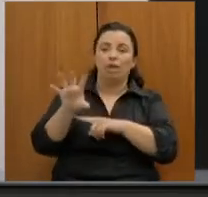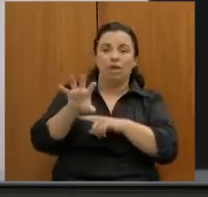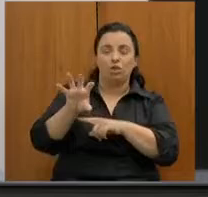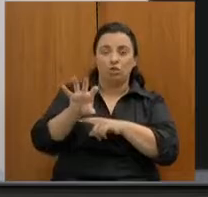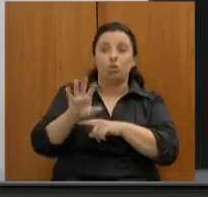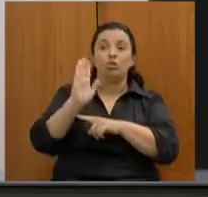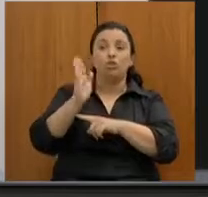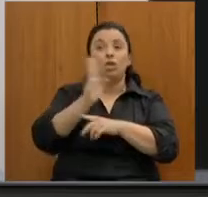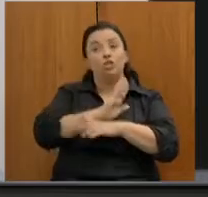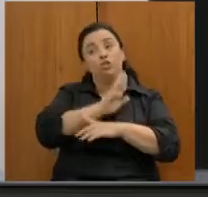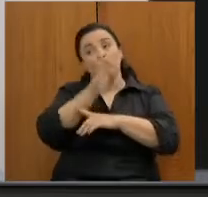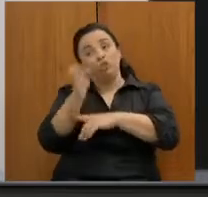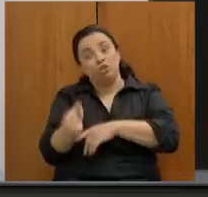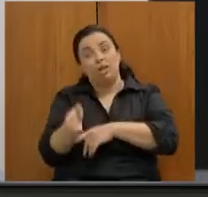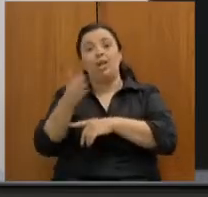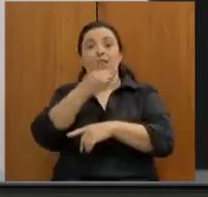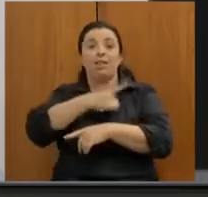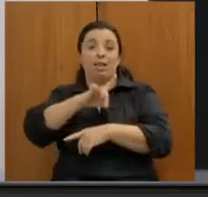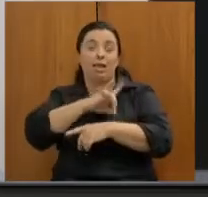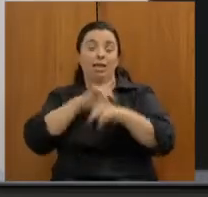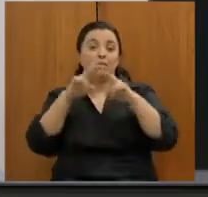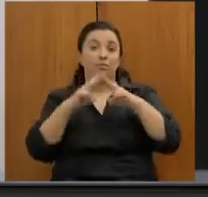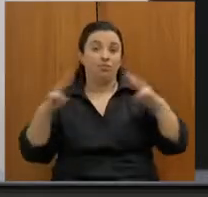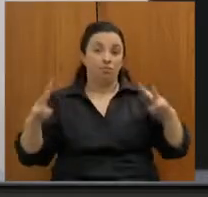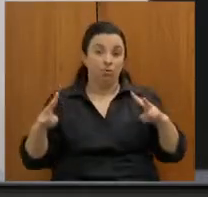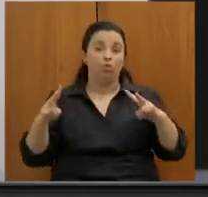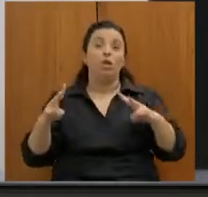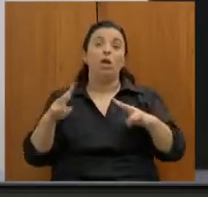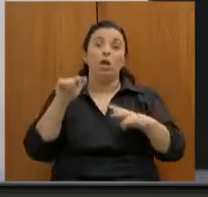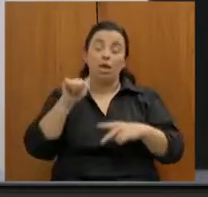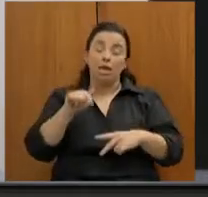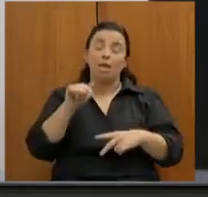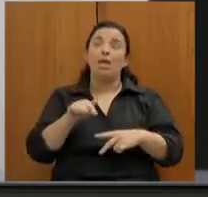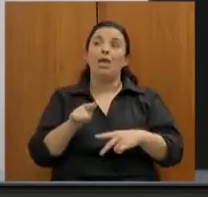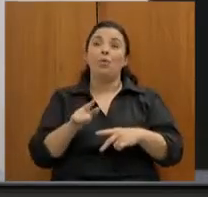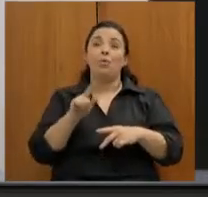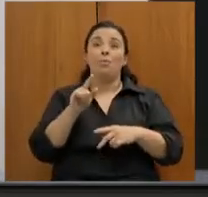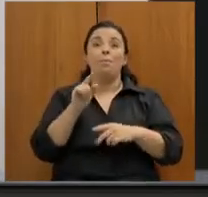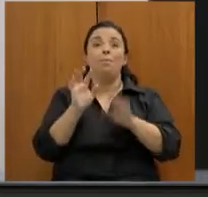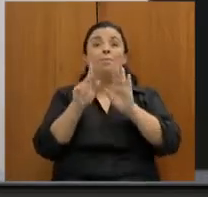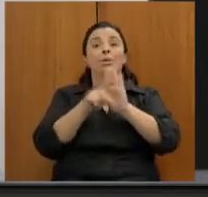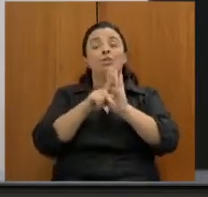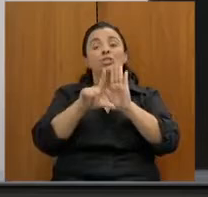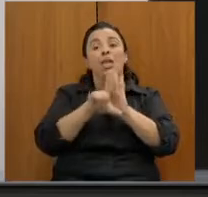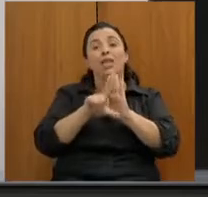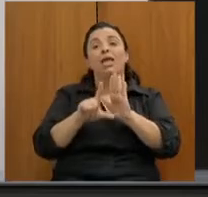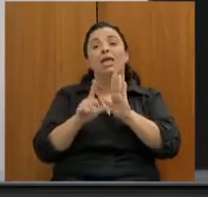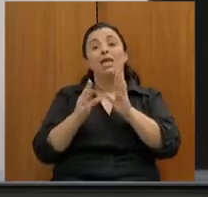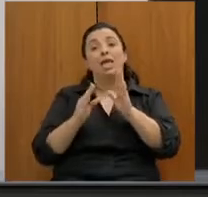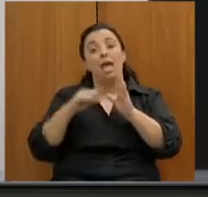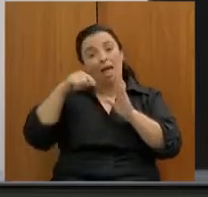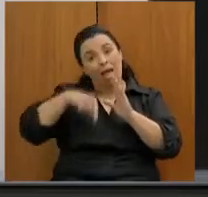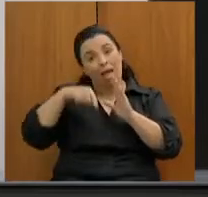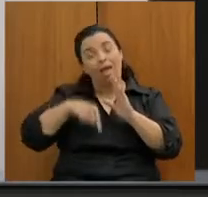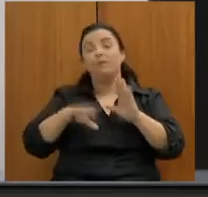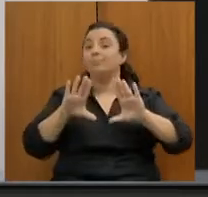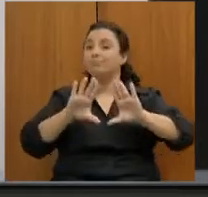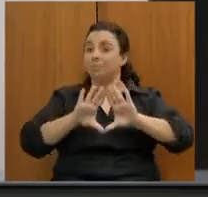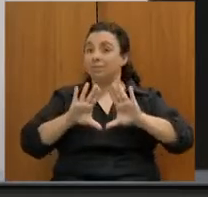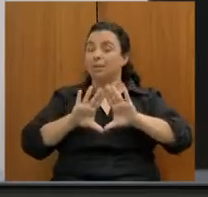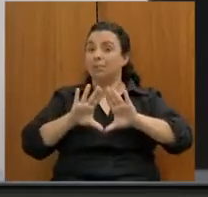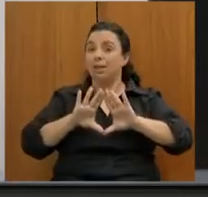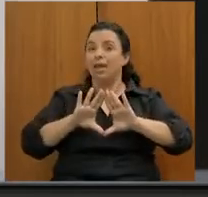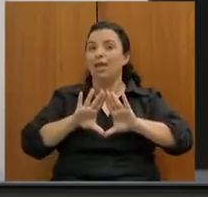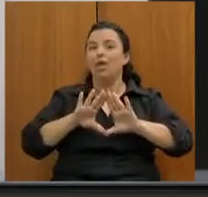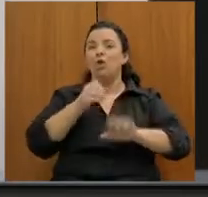no registro a delegacia virtual que inclusive foi uma legislação recém-aprovada aqui na casa foi o